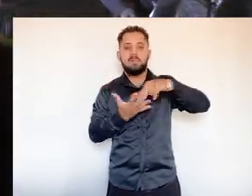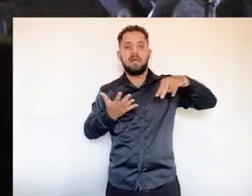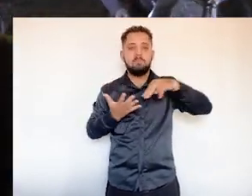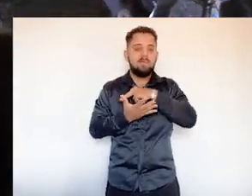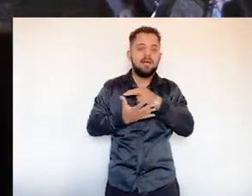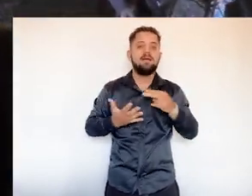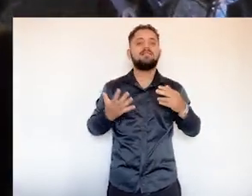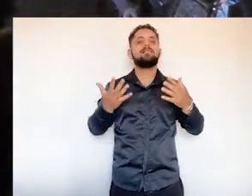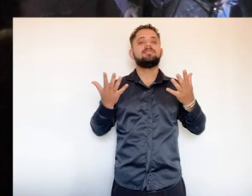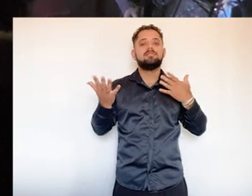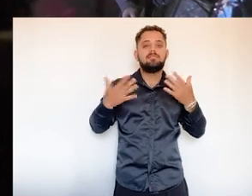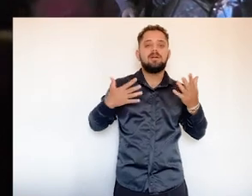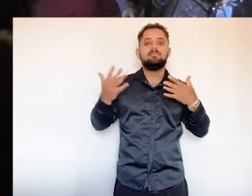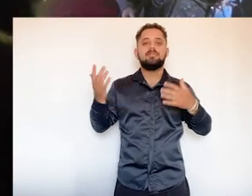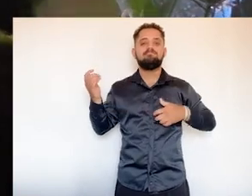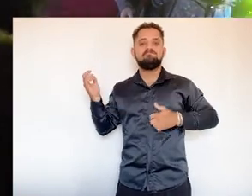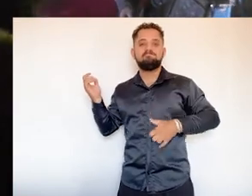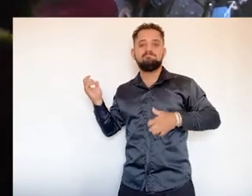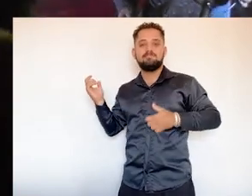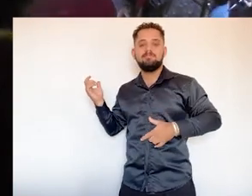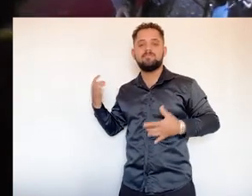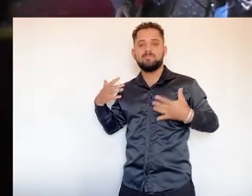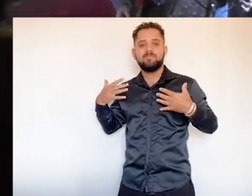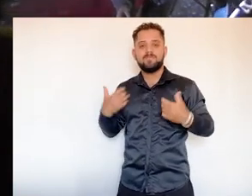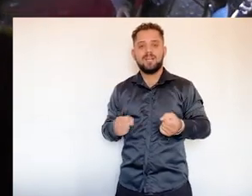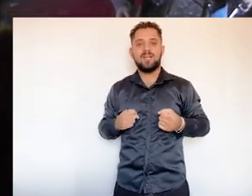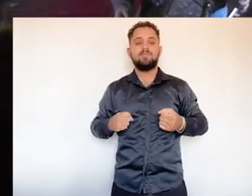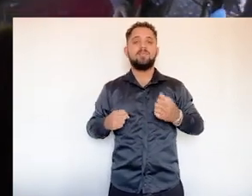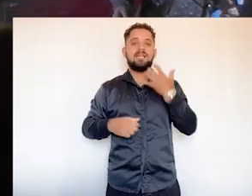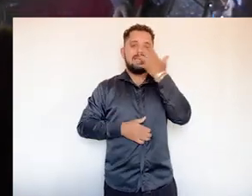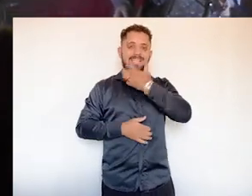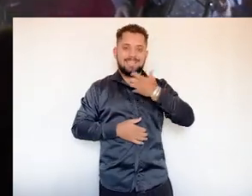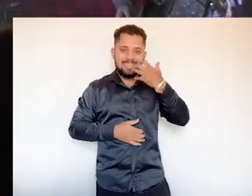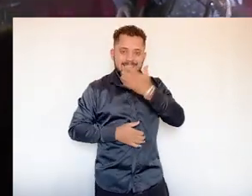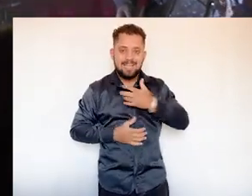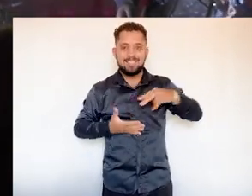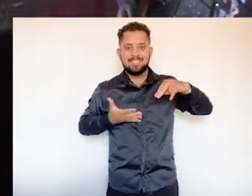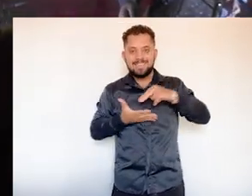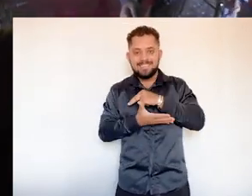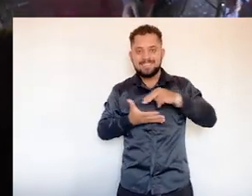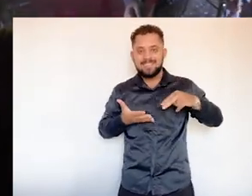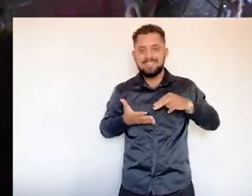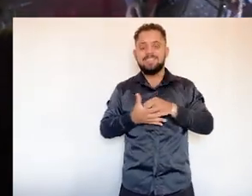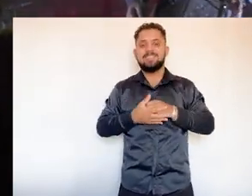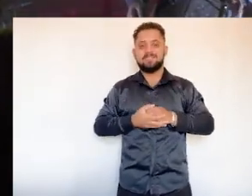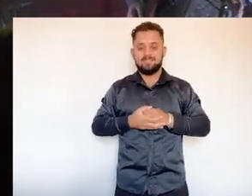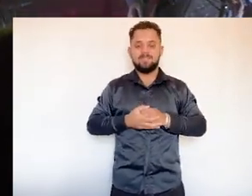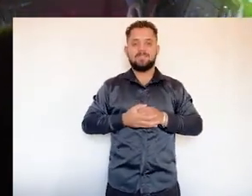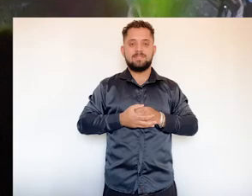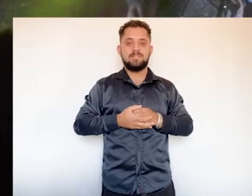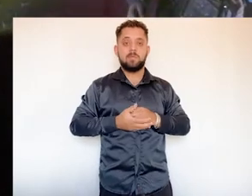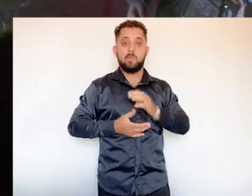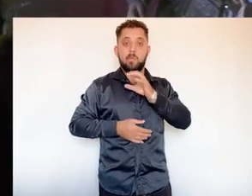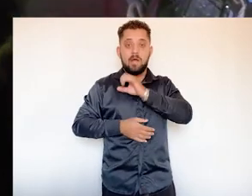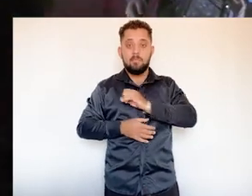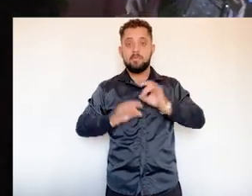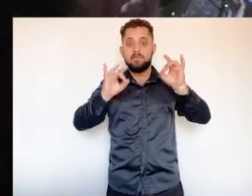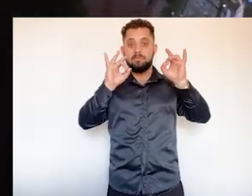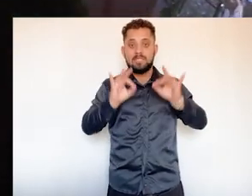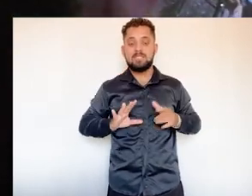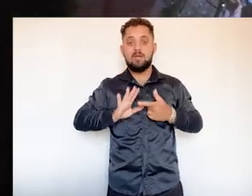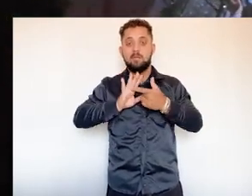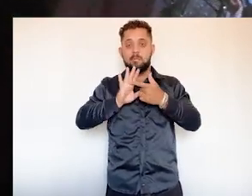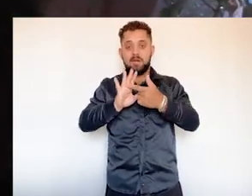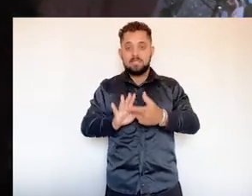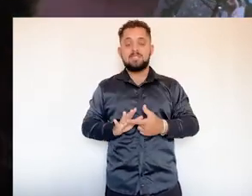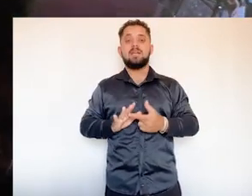chão. Eu quero ver aqui agora, cantando e dançando. Com muito amor, com muito prazer que